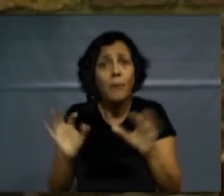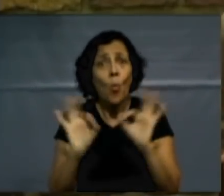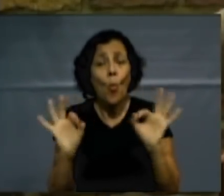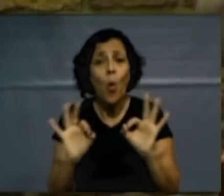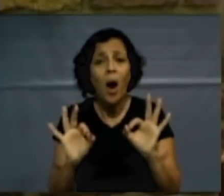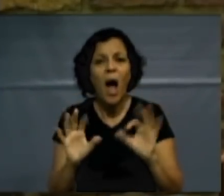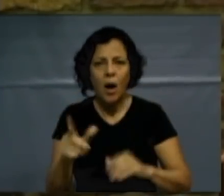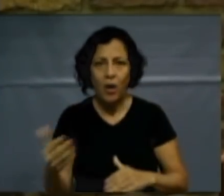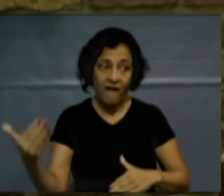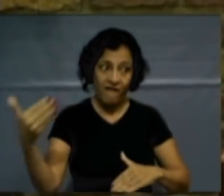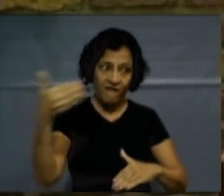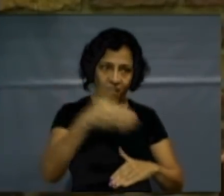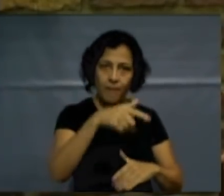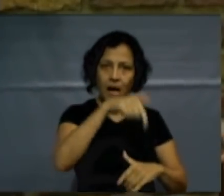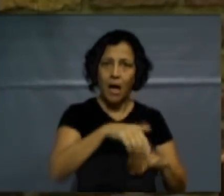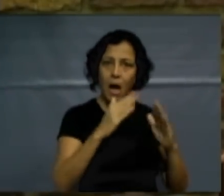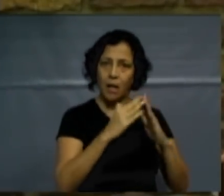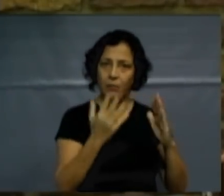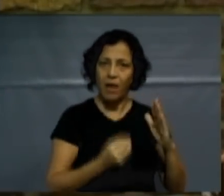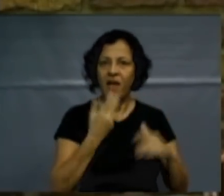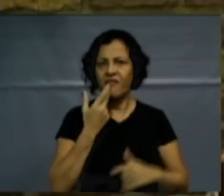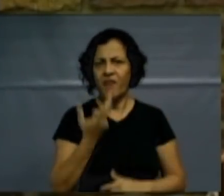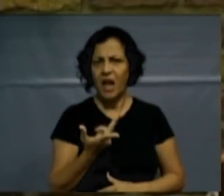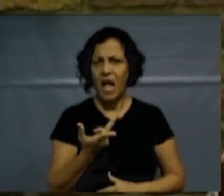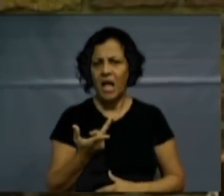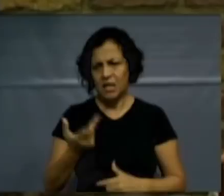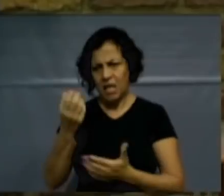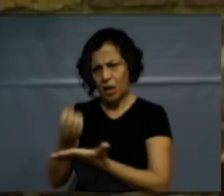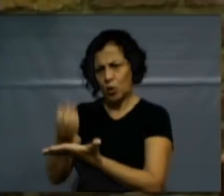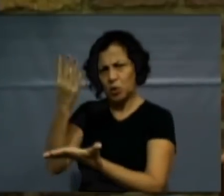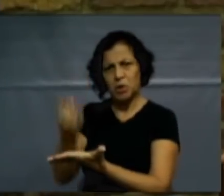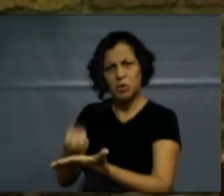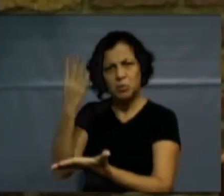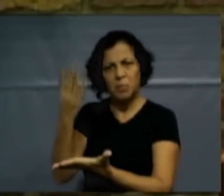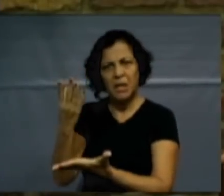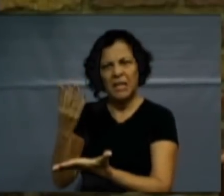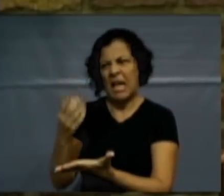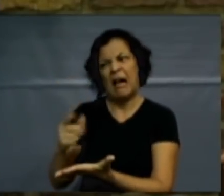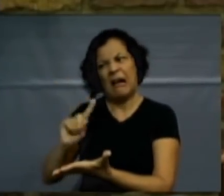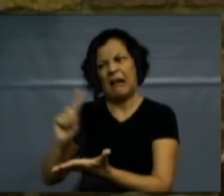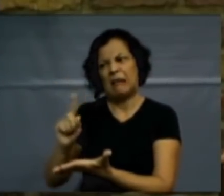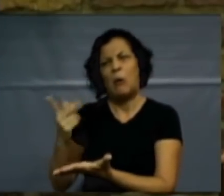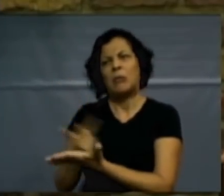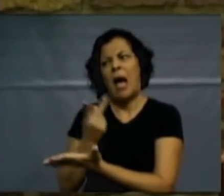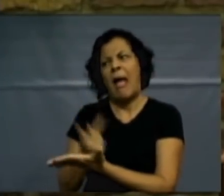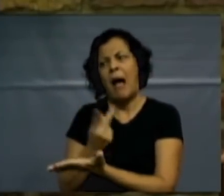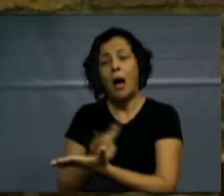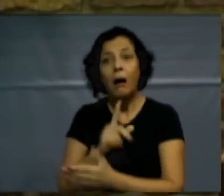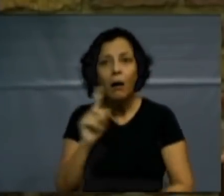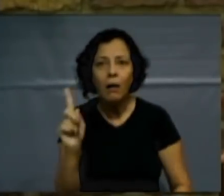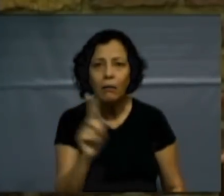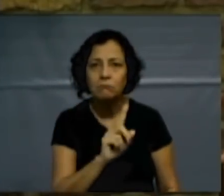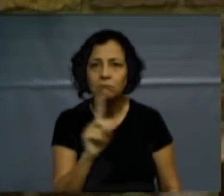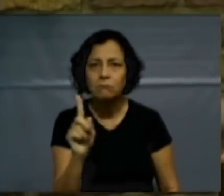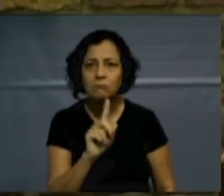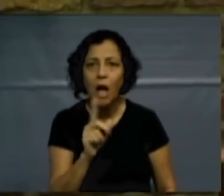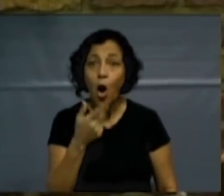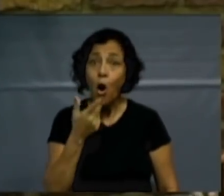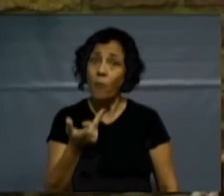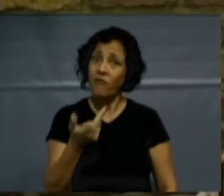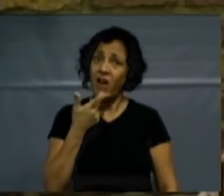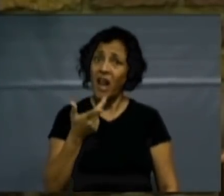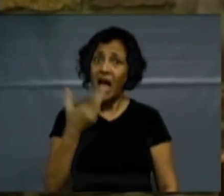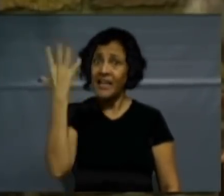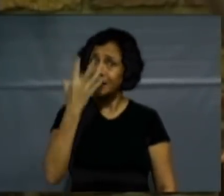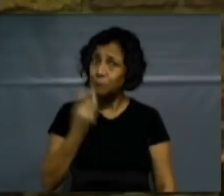para cá deturpar a codificação e a doutrina espírita, porque já tem gente querendo chamar de fazer espiritismo sem